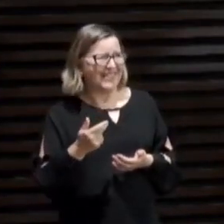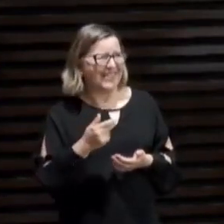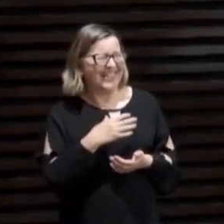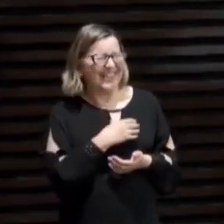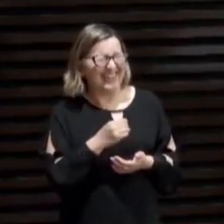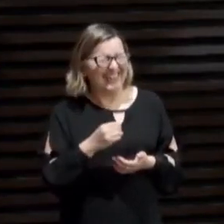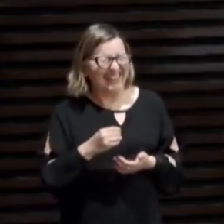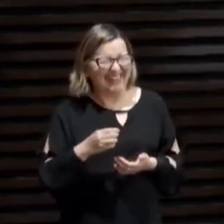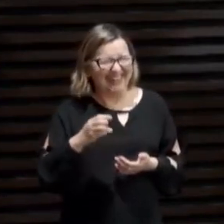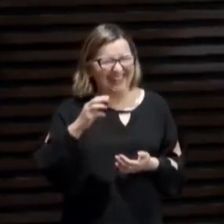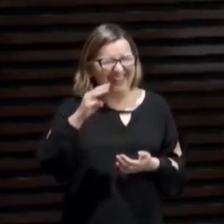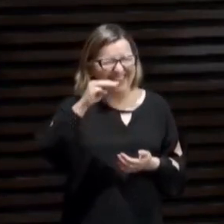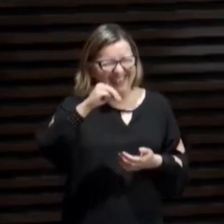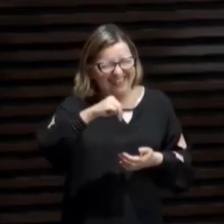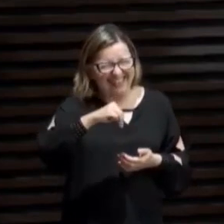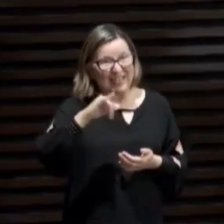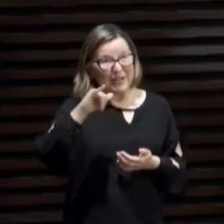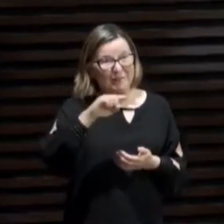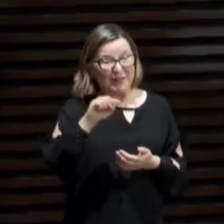4. Aí, como é que ia fazer?